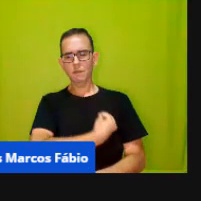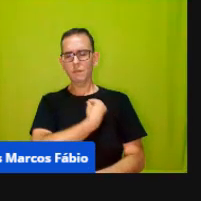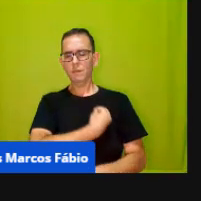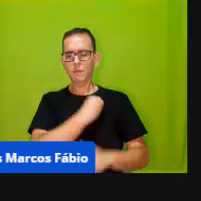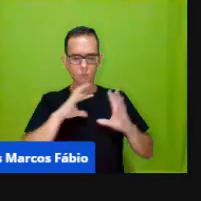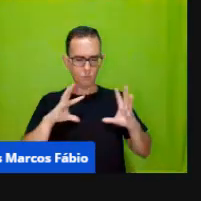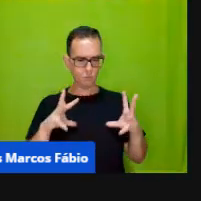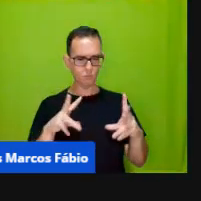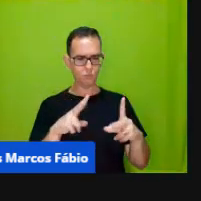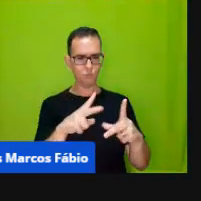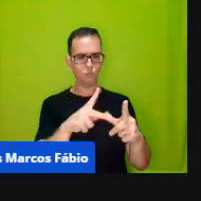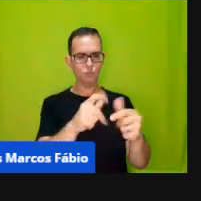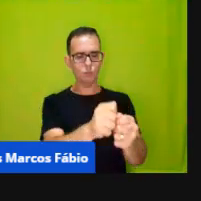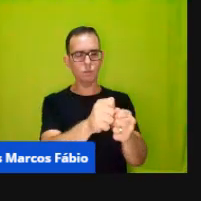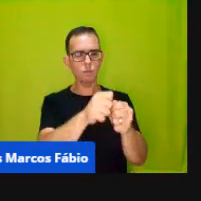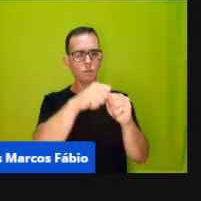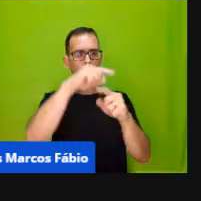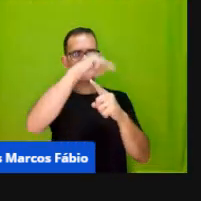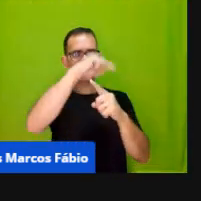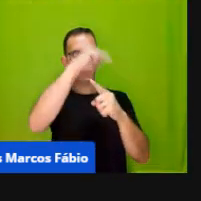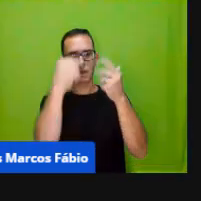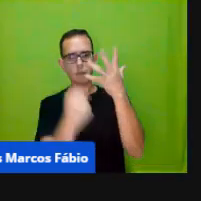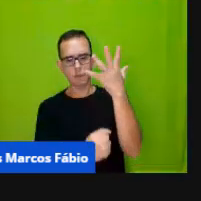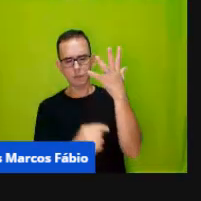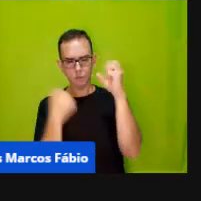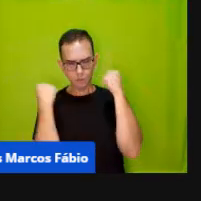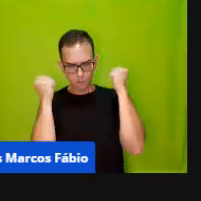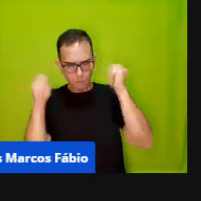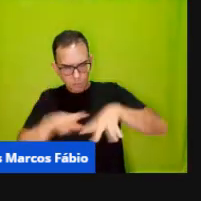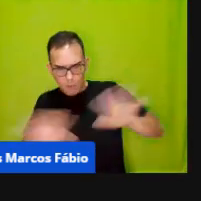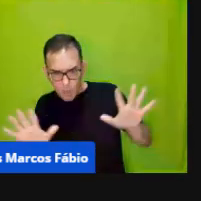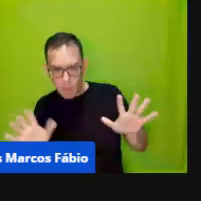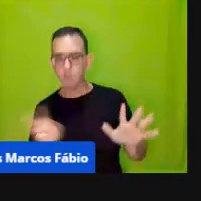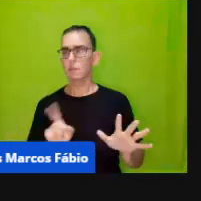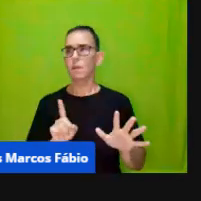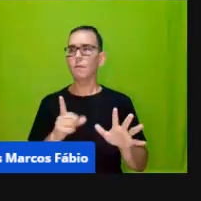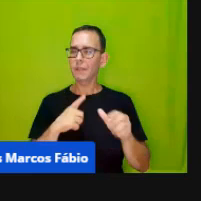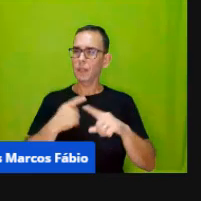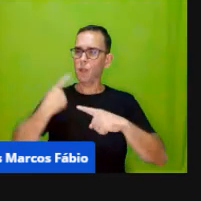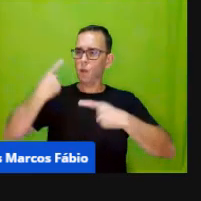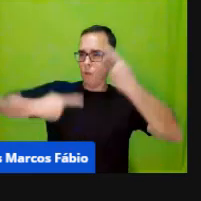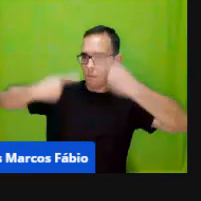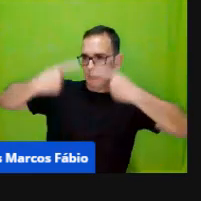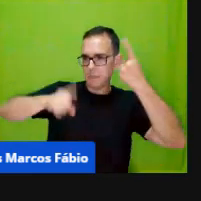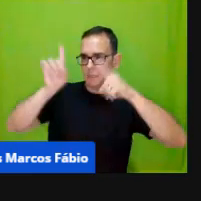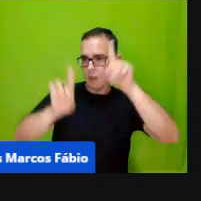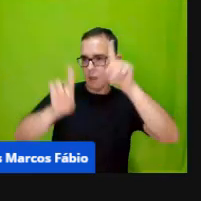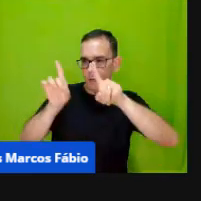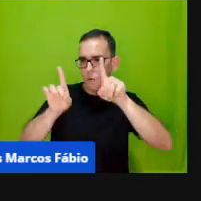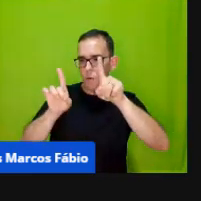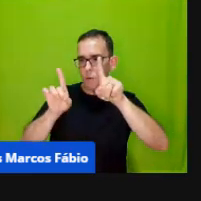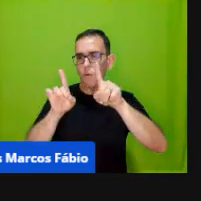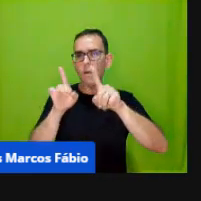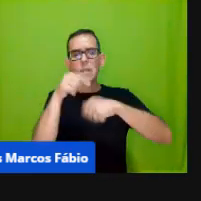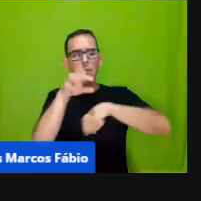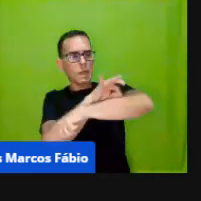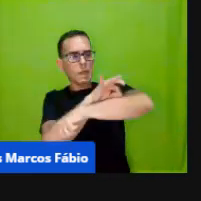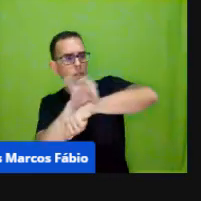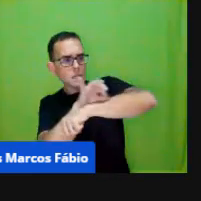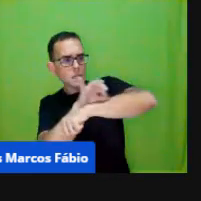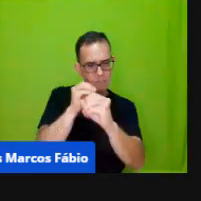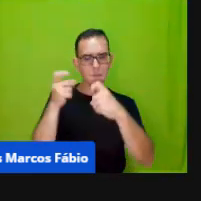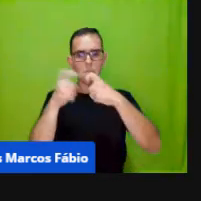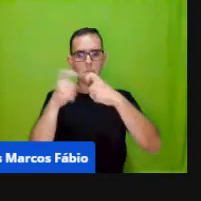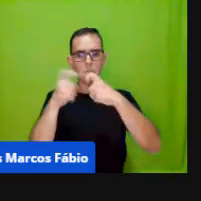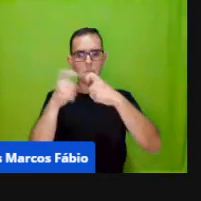todos os segmentos humanos, não só no esporte. Ela vai ter competição se ela virar engenheira, se ela virar